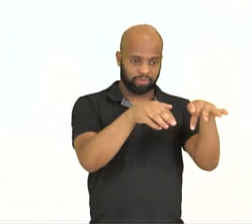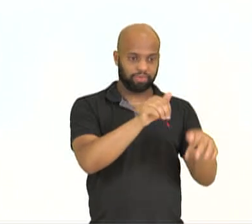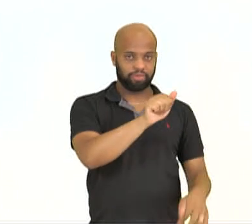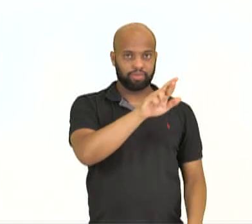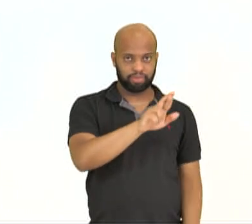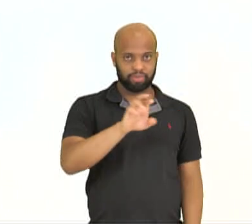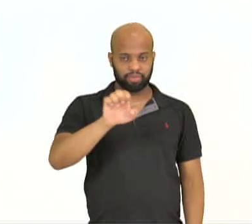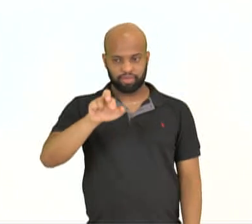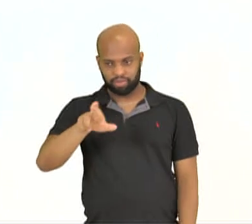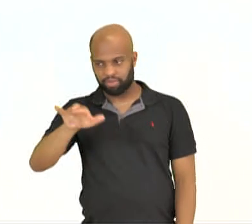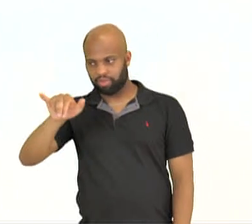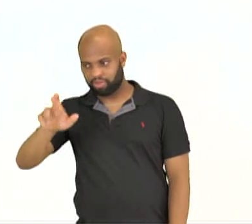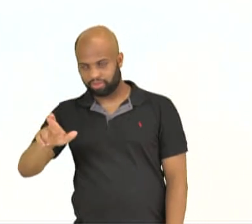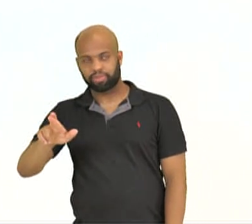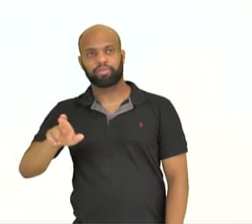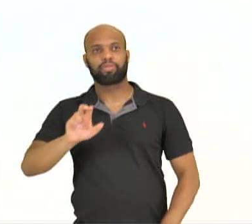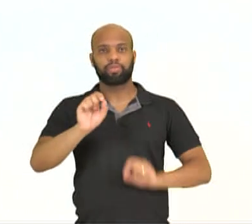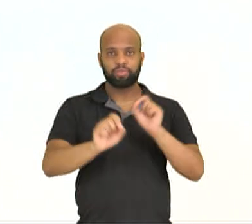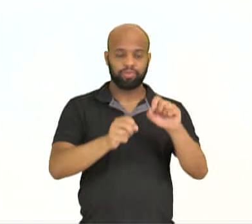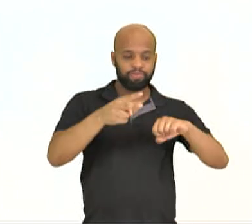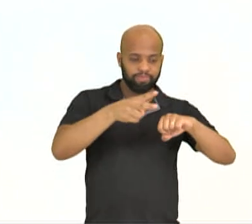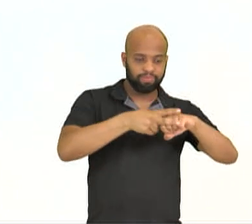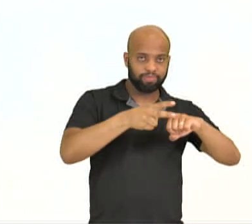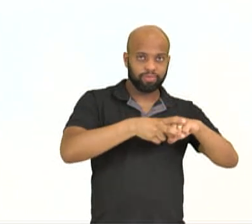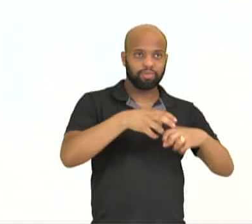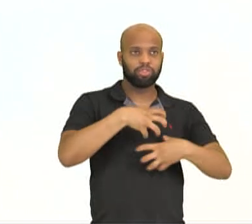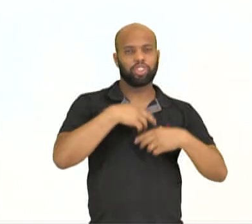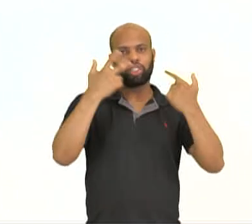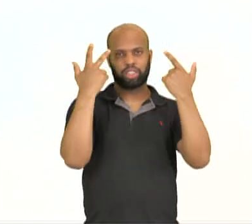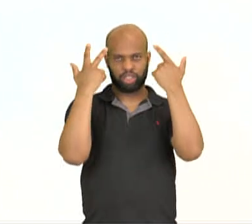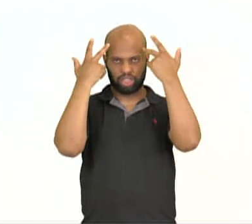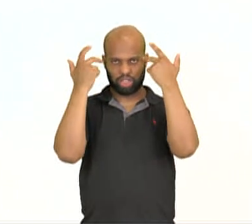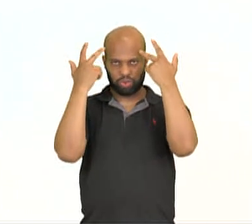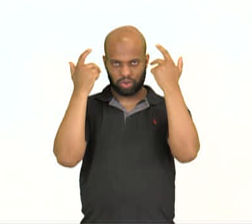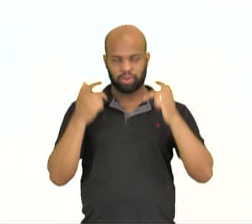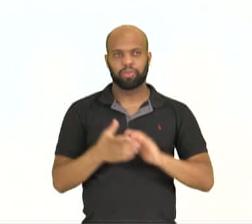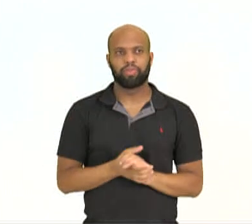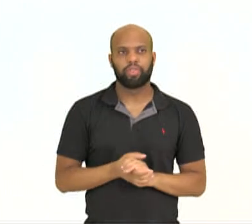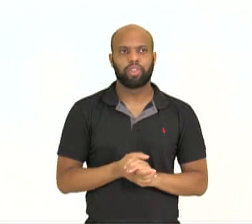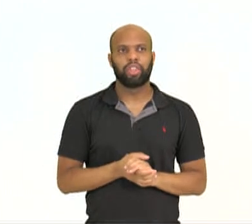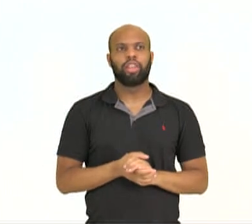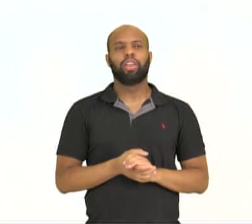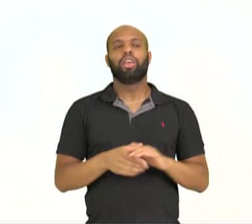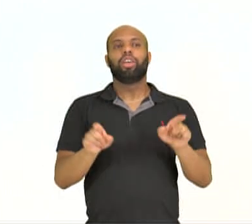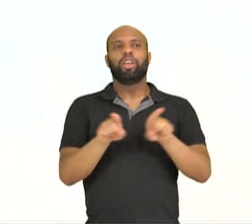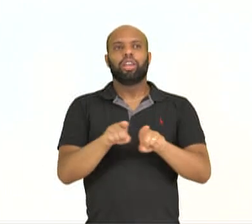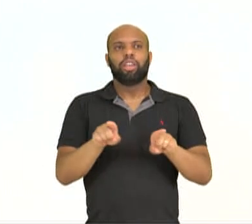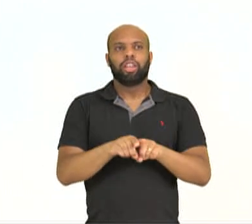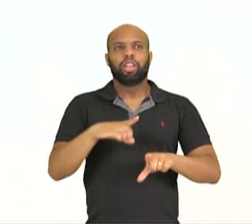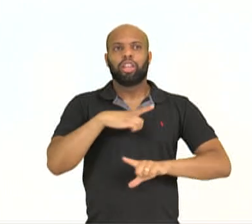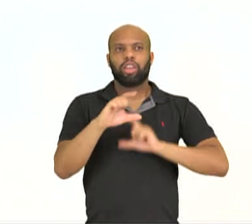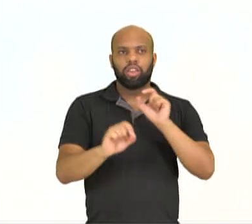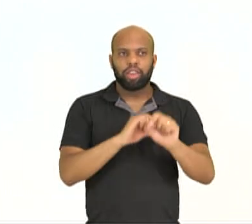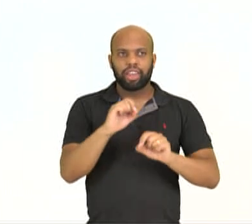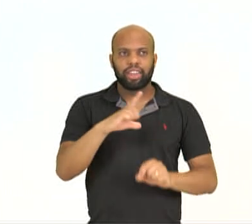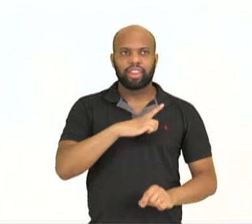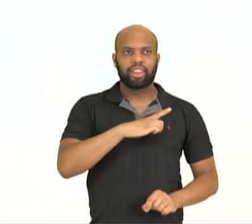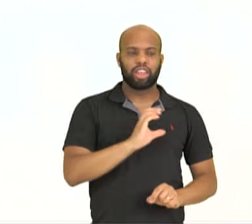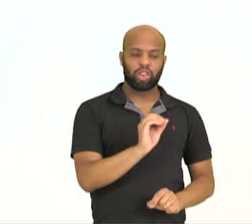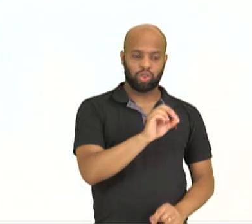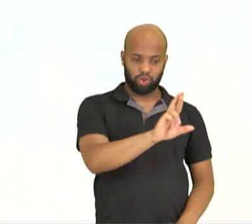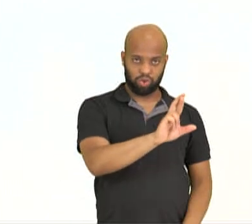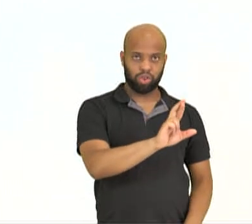e ir, é o verbo em seu estado natural, tá? E or, né, no caso do verbo pôr, que, como eu falei para